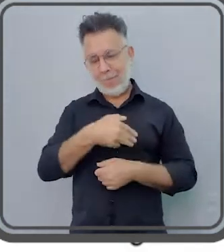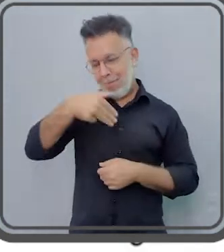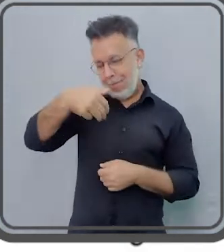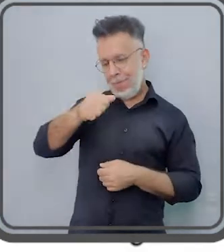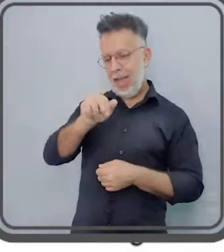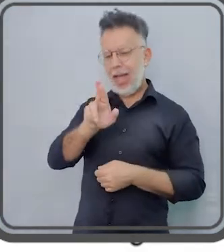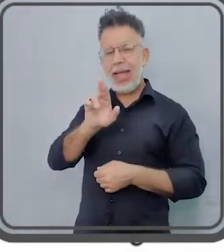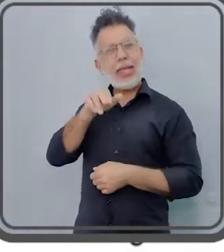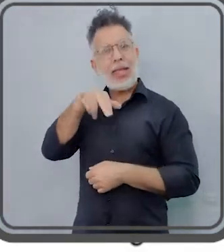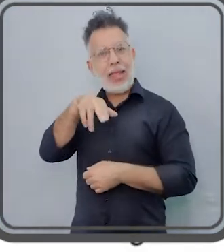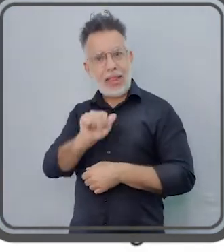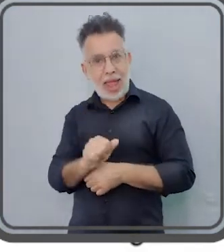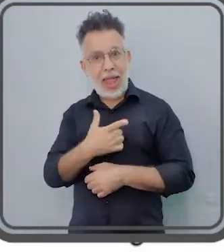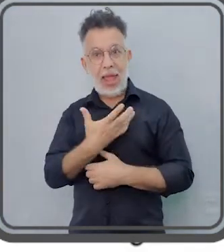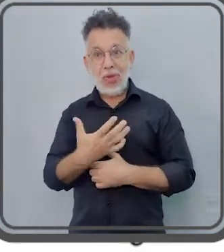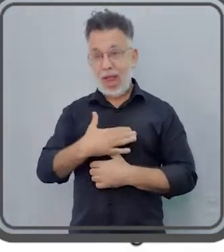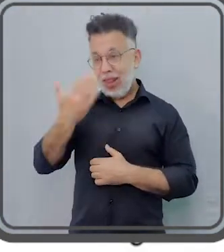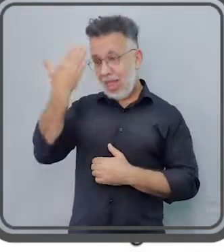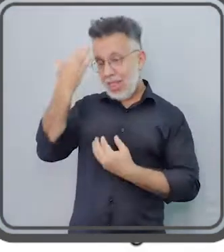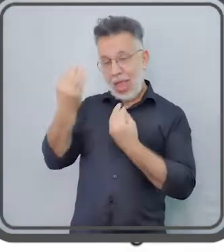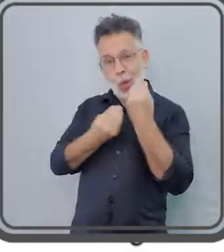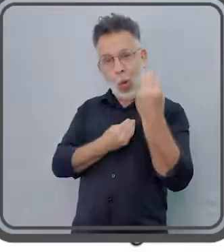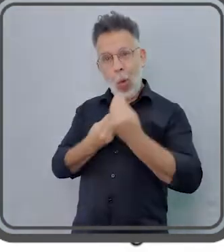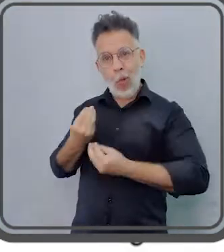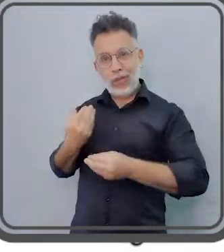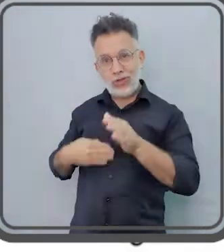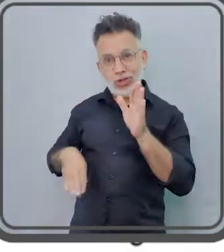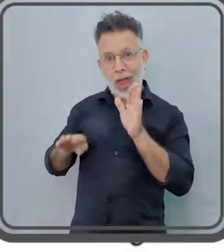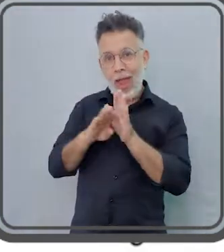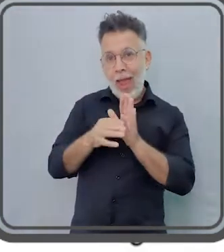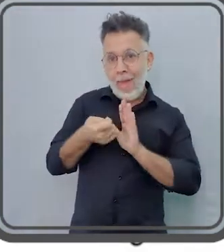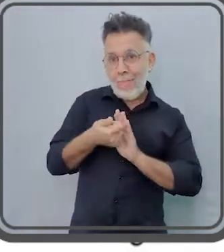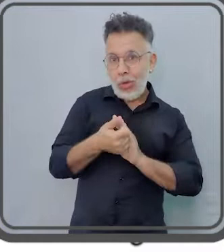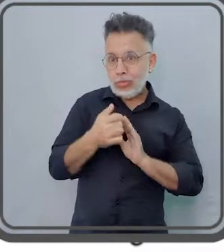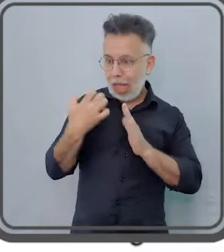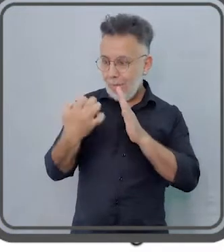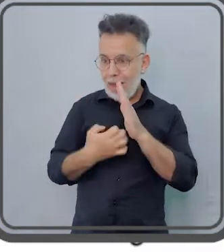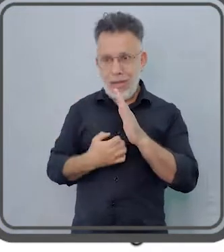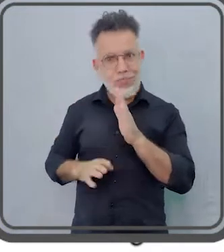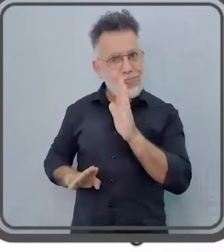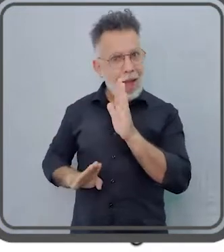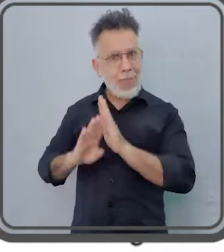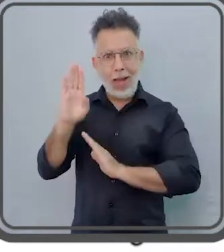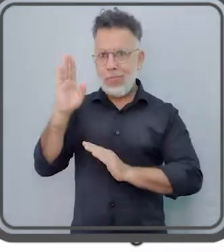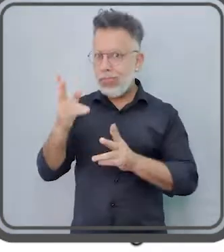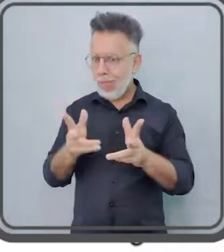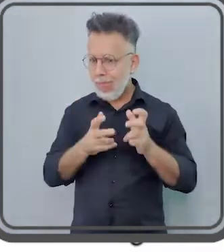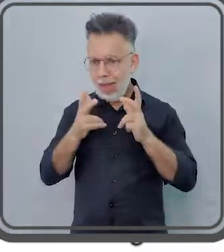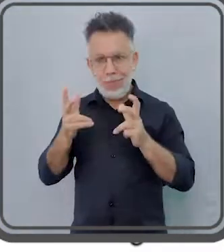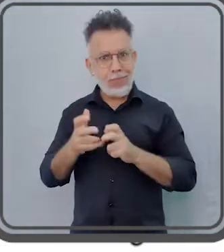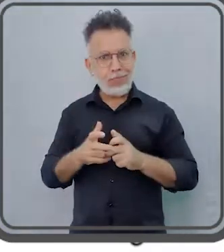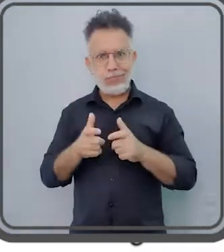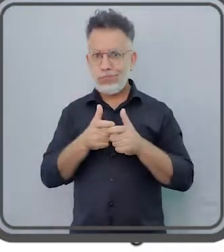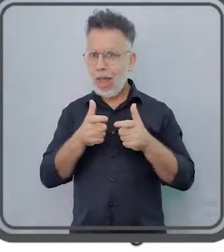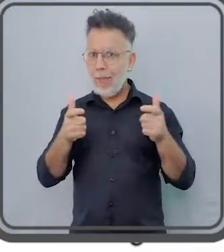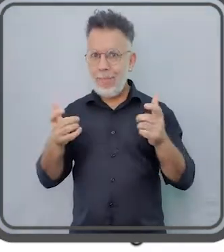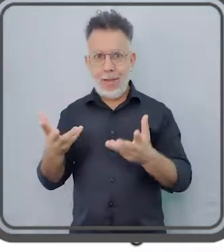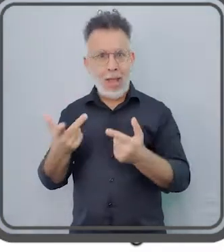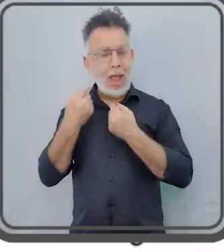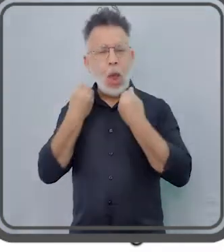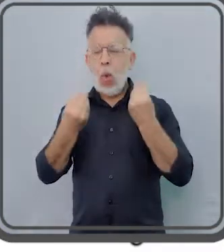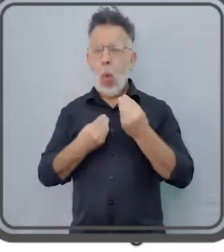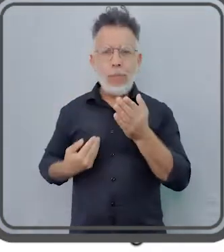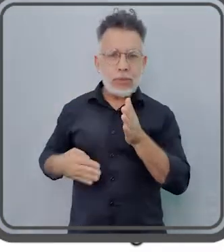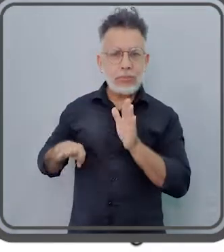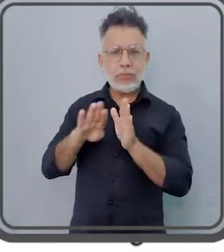Marina, eu quero entender como é que você chegou, né? Há pouco tempo, a Fio tem tido resultados surpreendentes, mas como é que você chegou